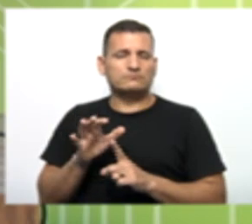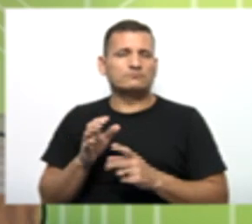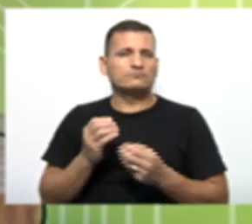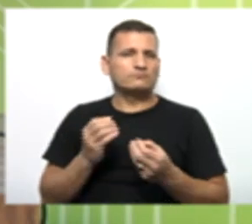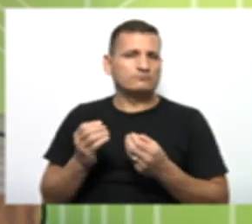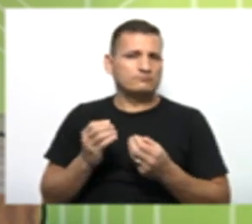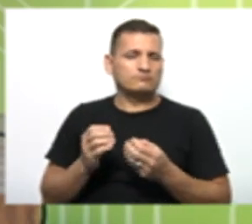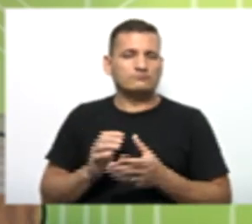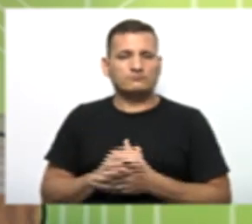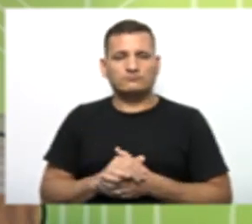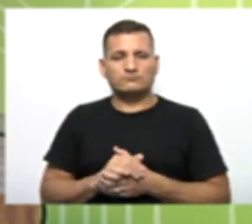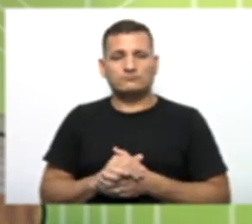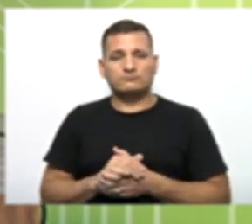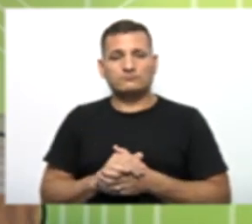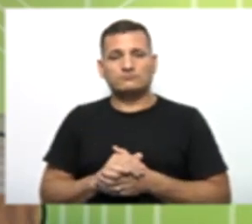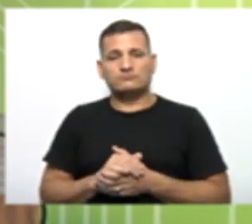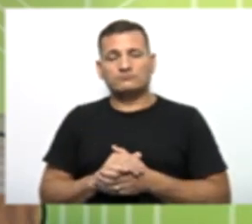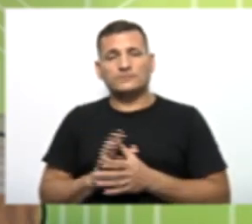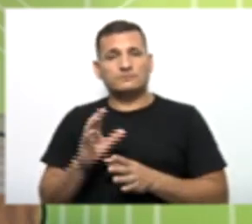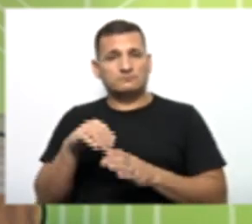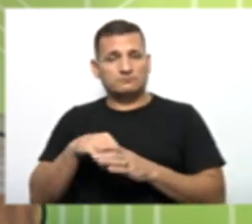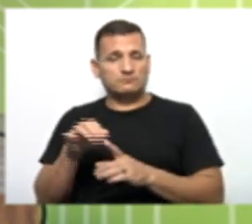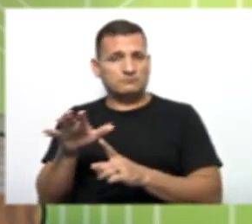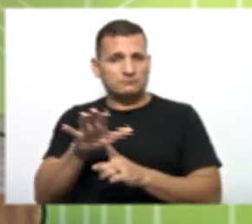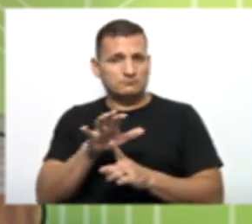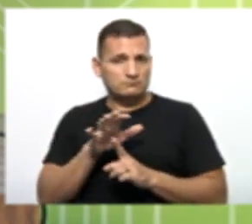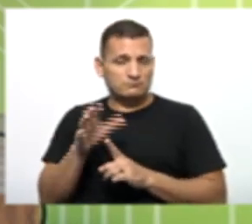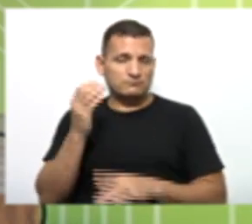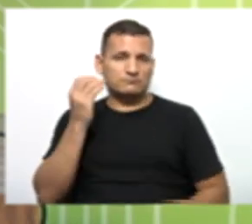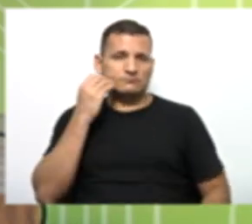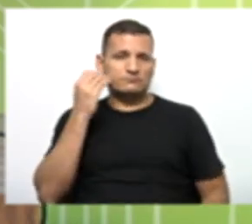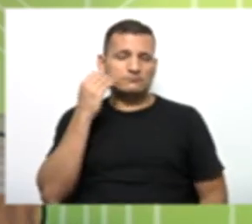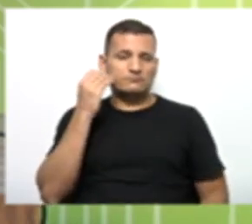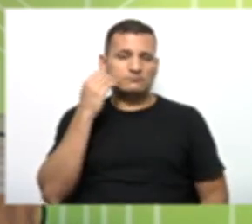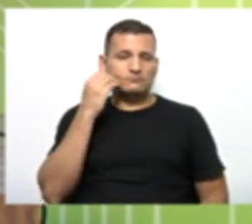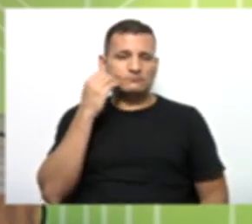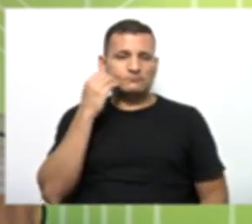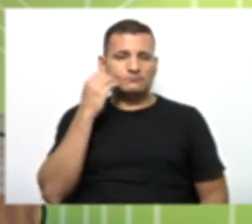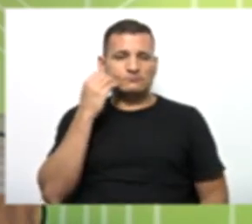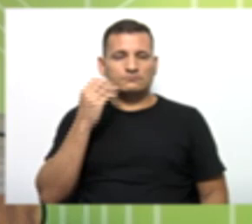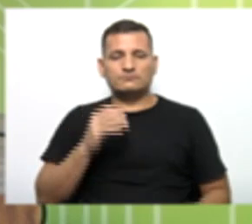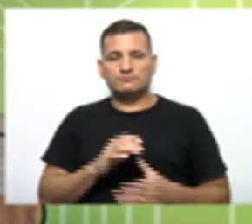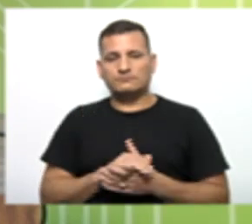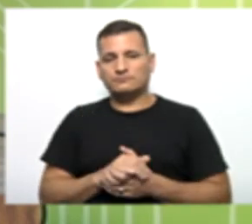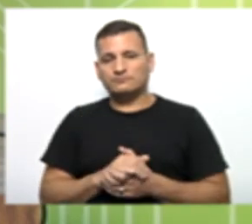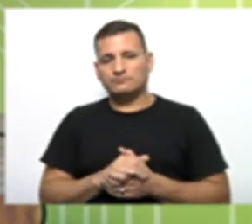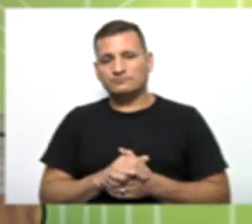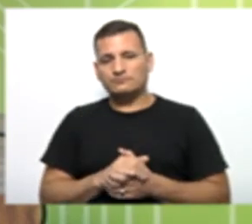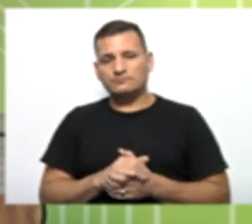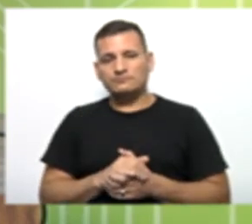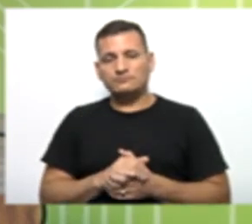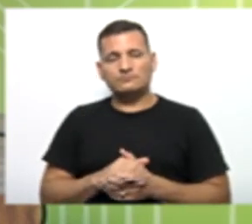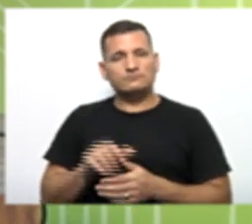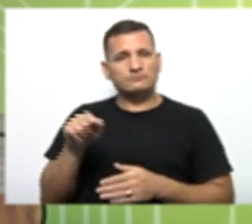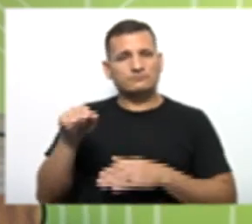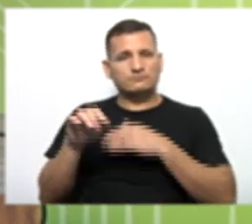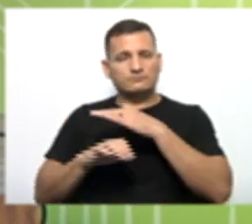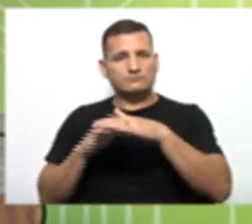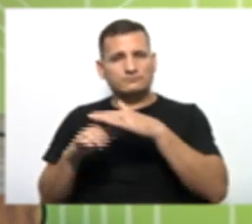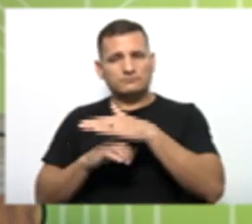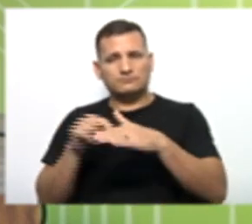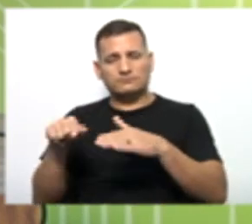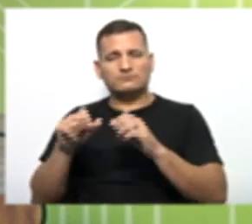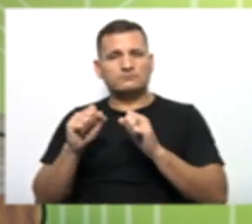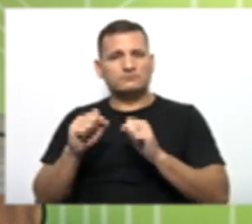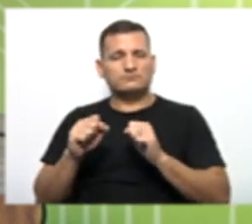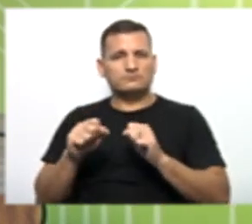Tendo essas influências, verificando isso, aquela empresa pode